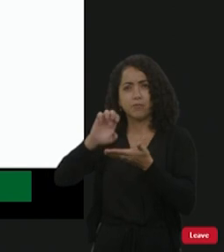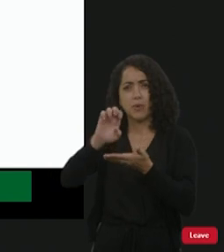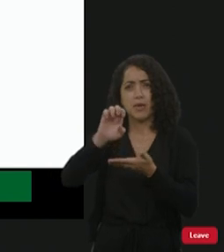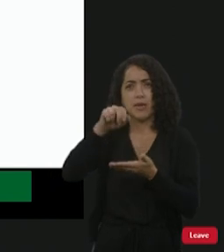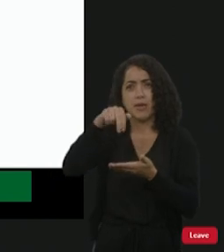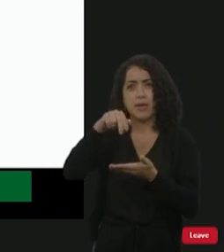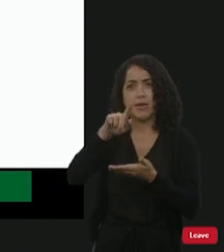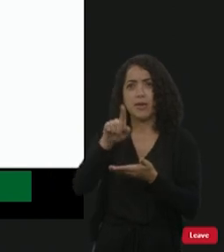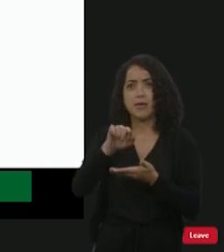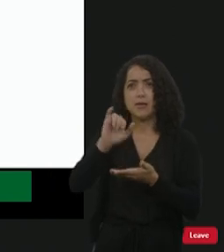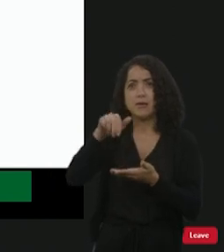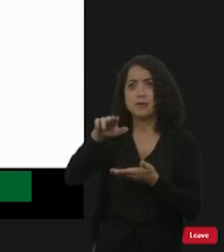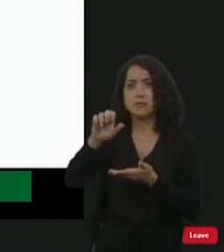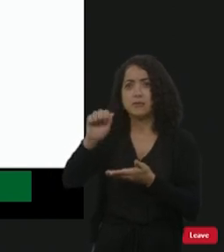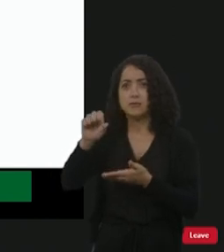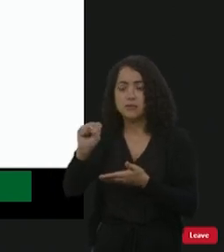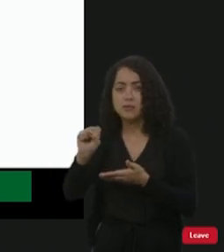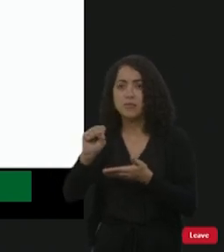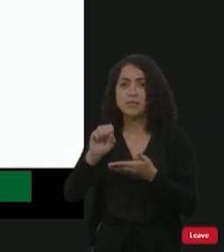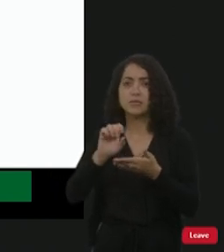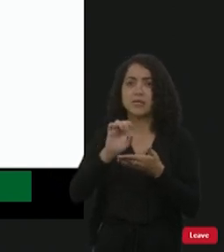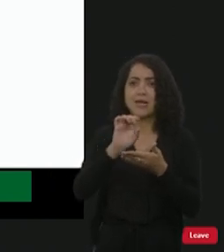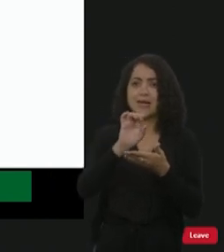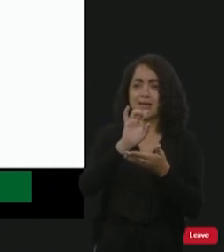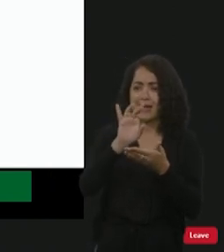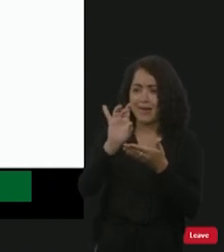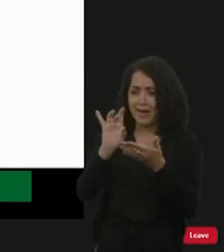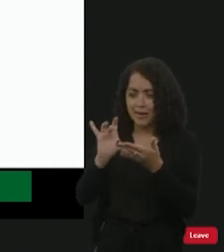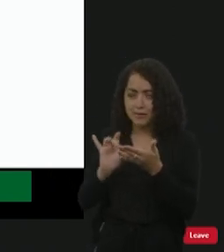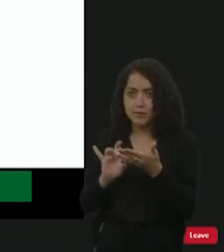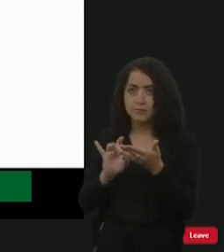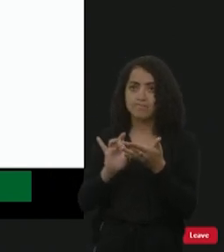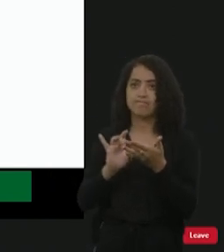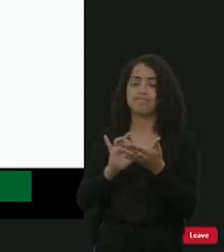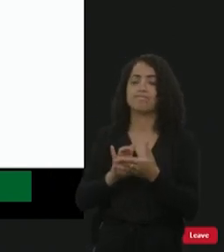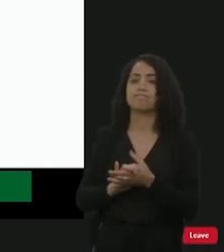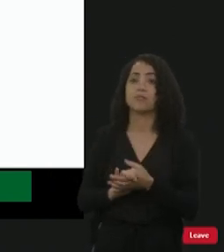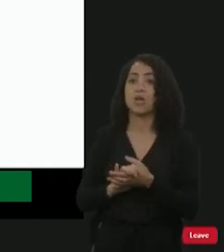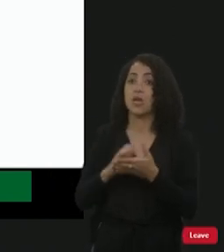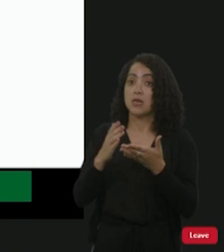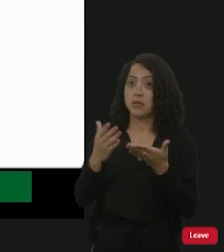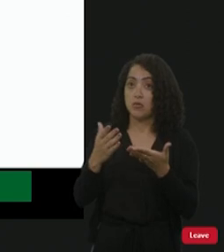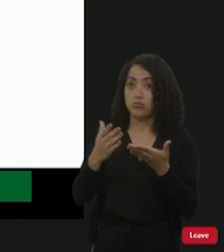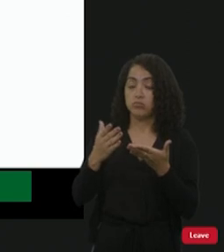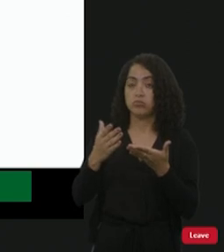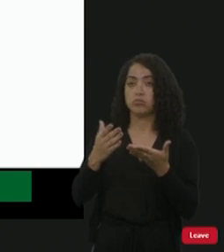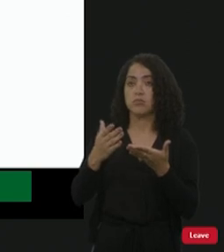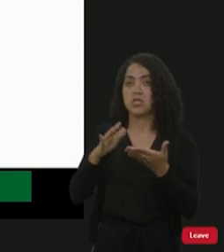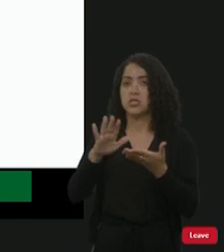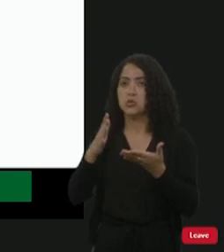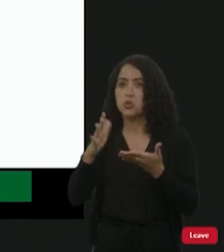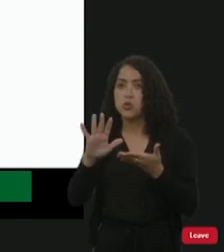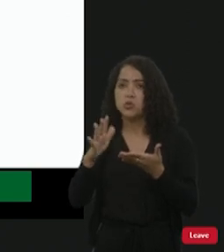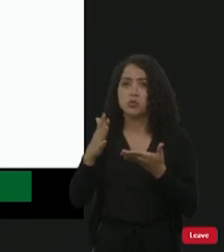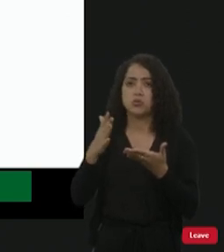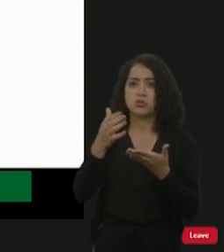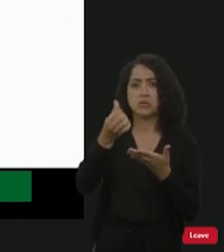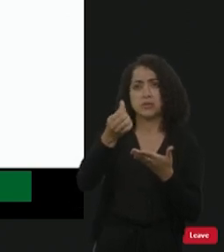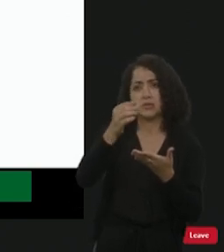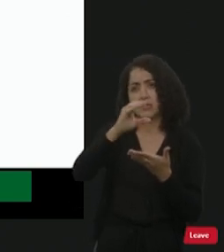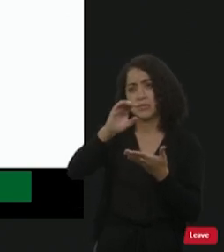existem. Para cada deficiência de enzima, é um tipo de erro inato. Então, a gente tem uma quantidade em torno de, sei lá, 600